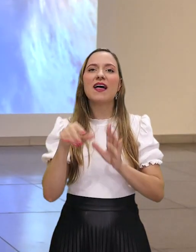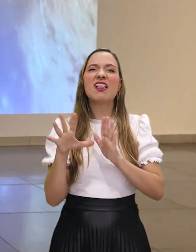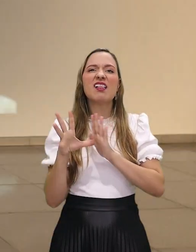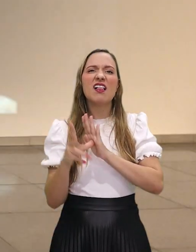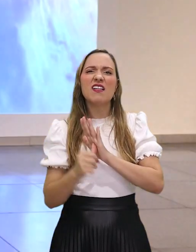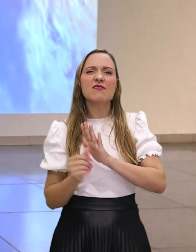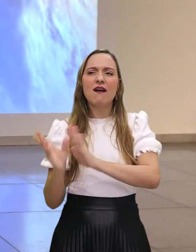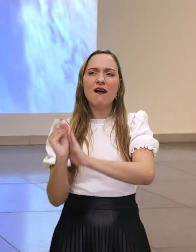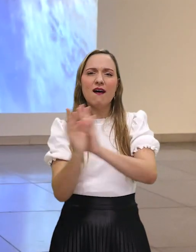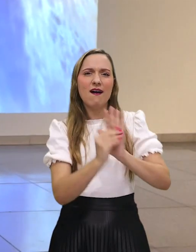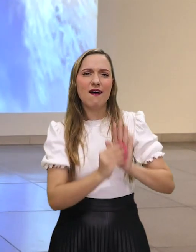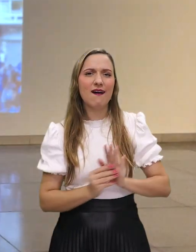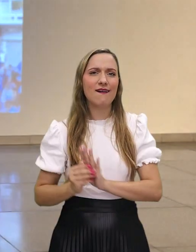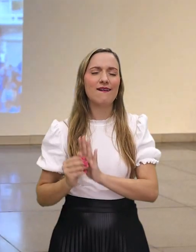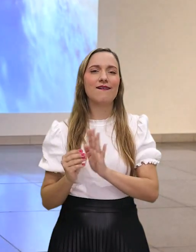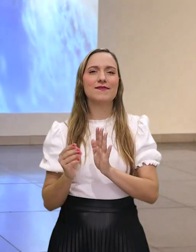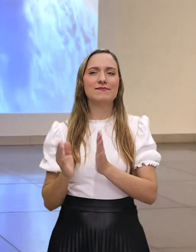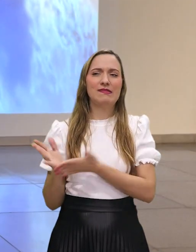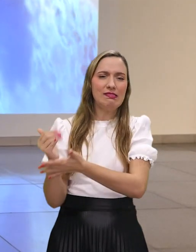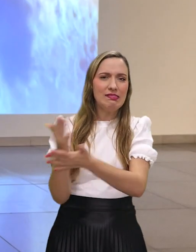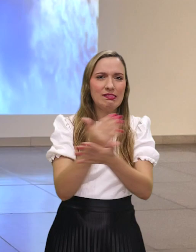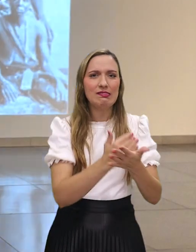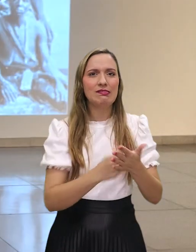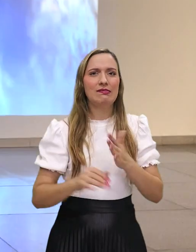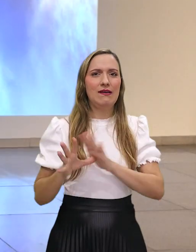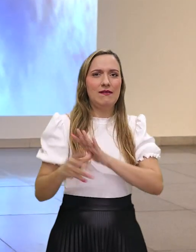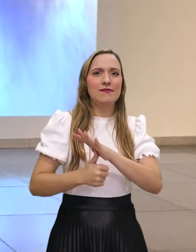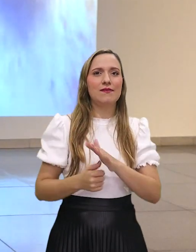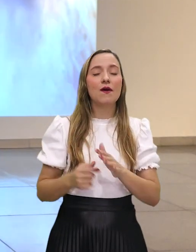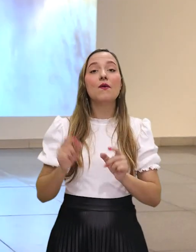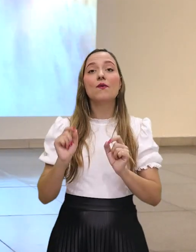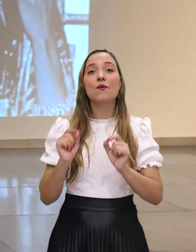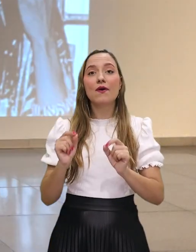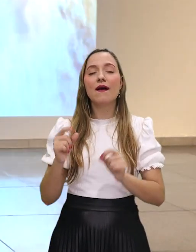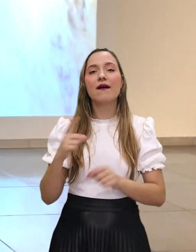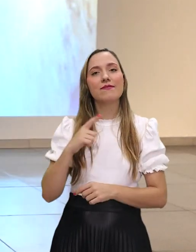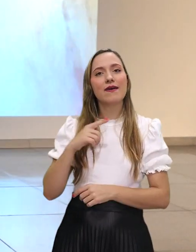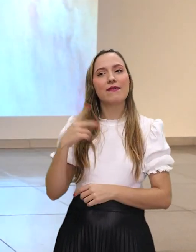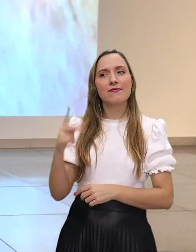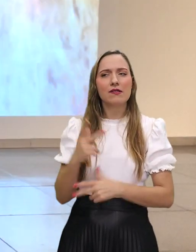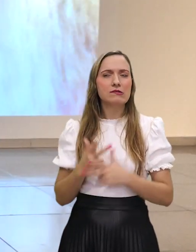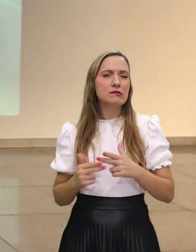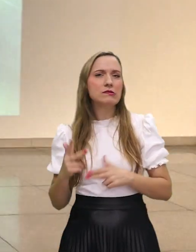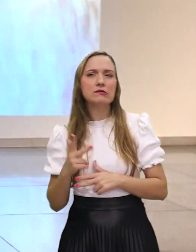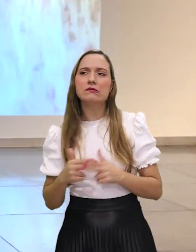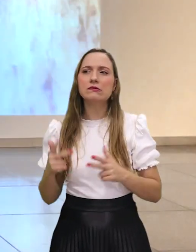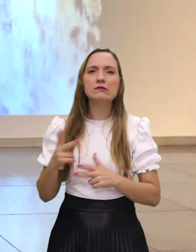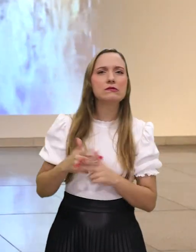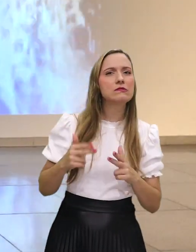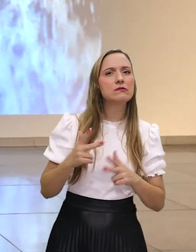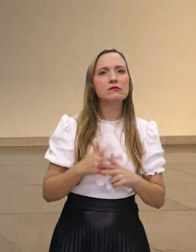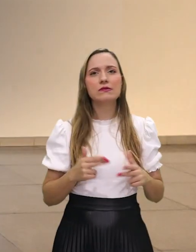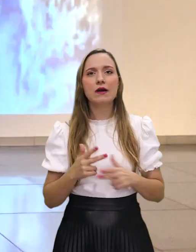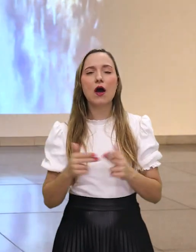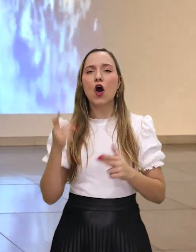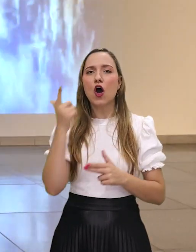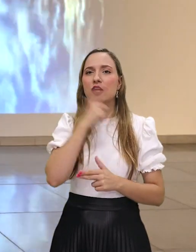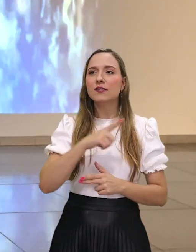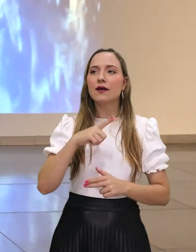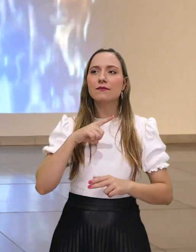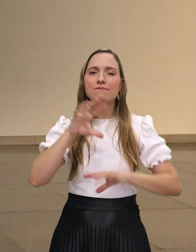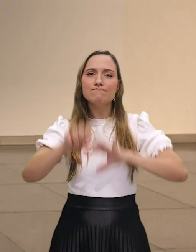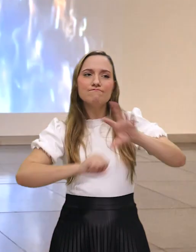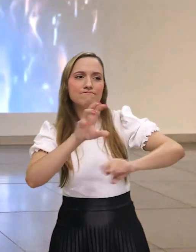um personagem que visitaria passados e coletaria, como um arqueólogo,